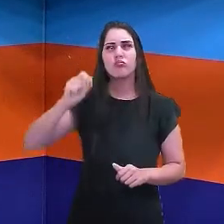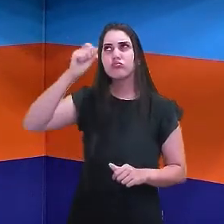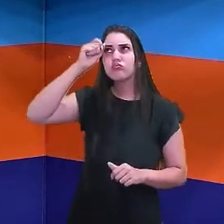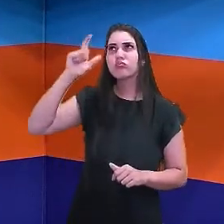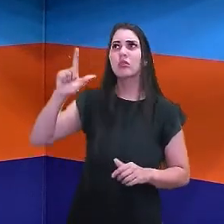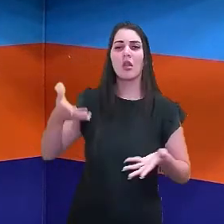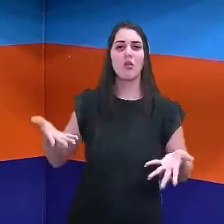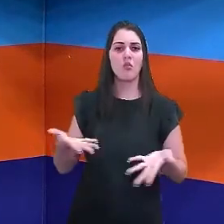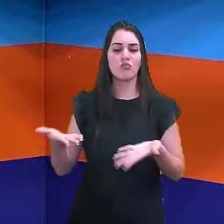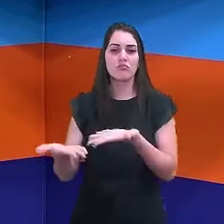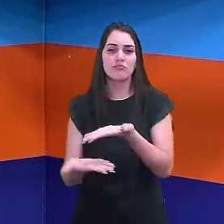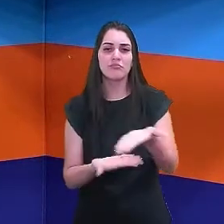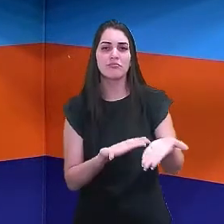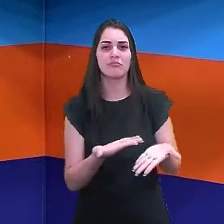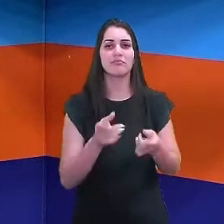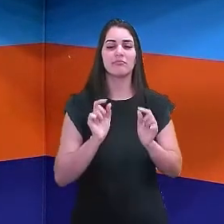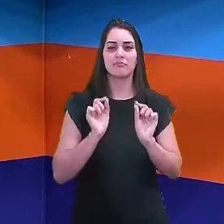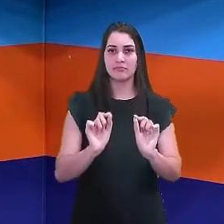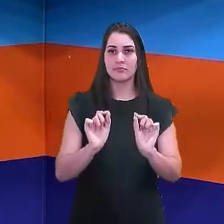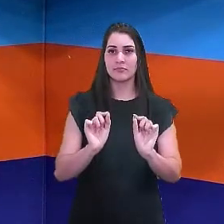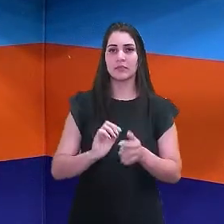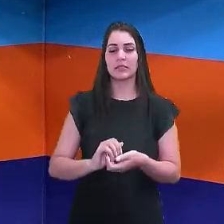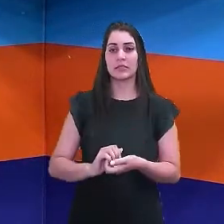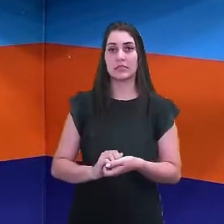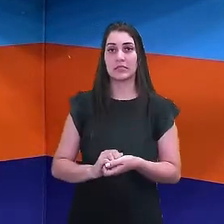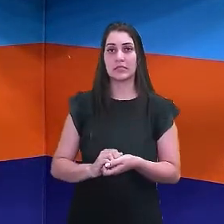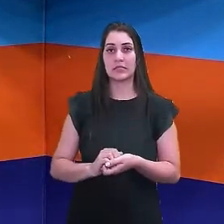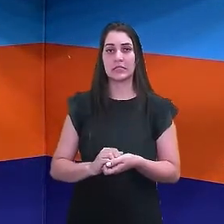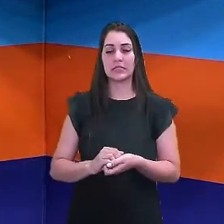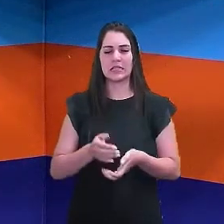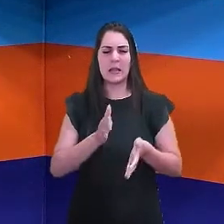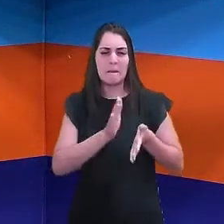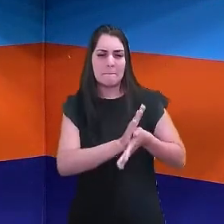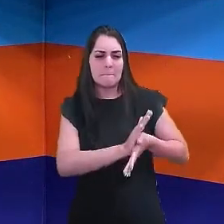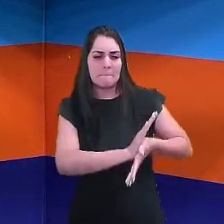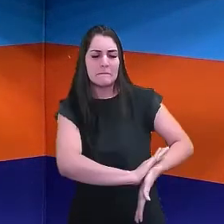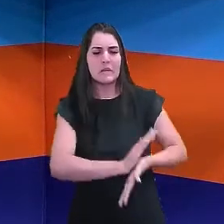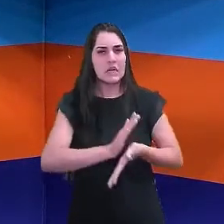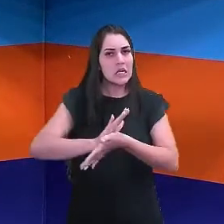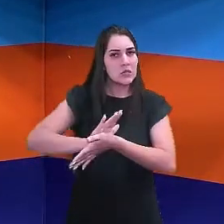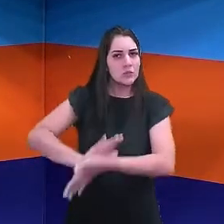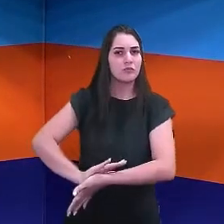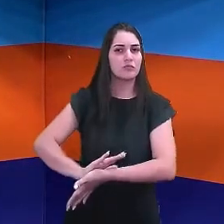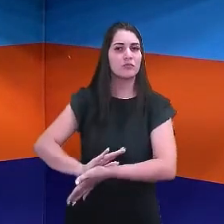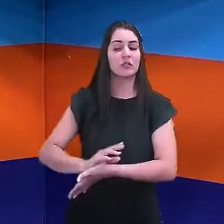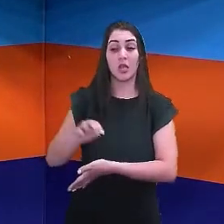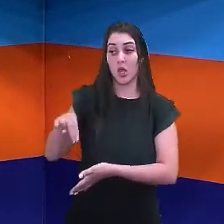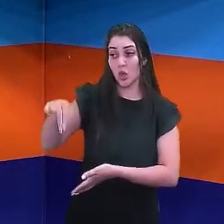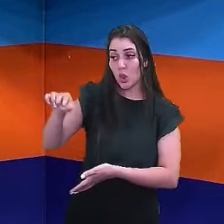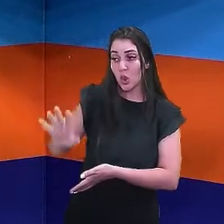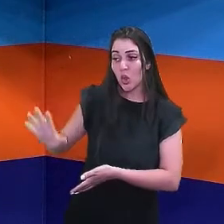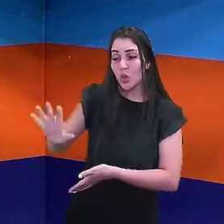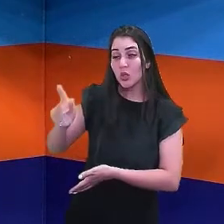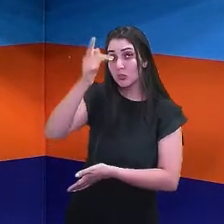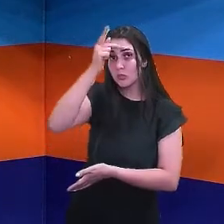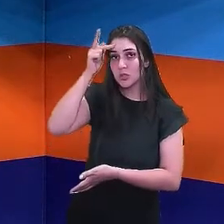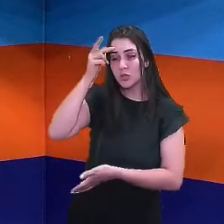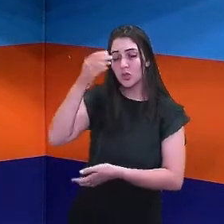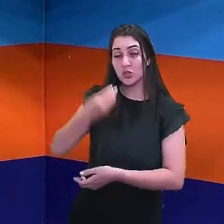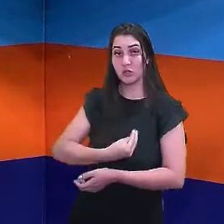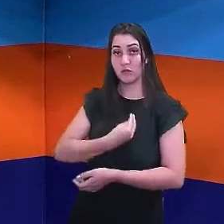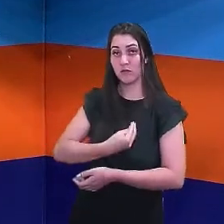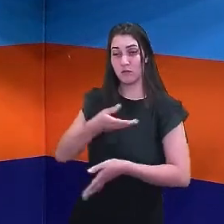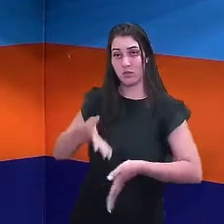com relação a essa discriminação com relação a nordestinos, está